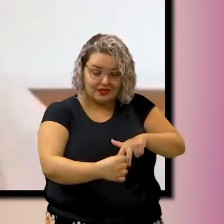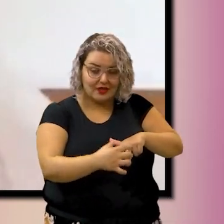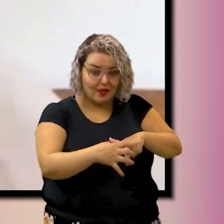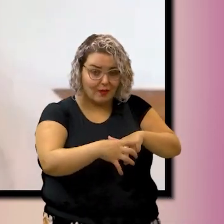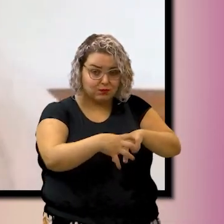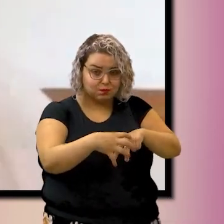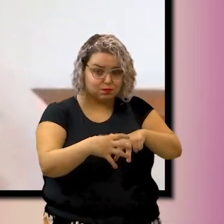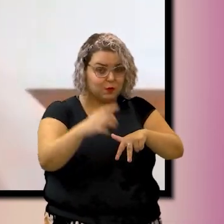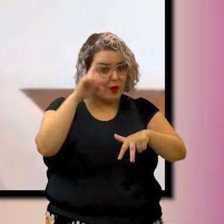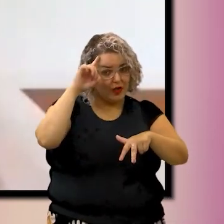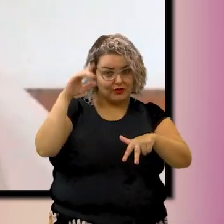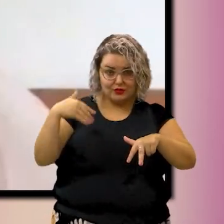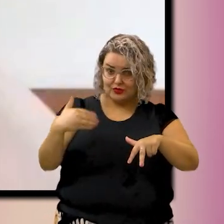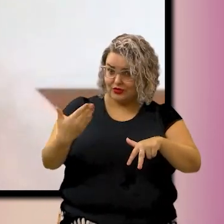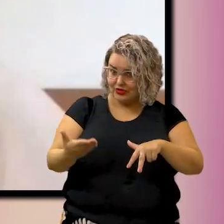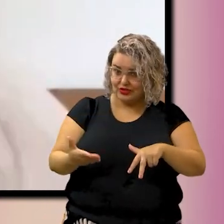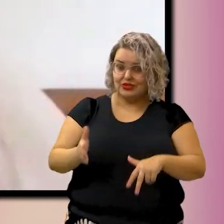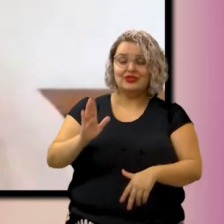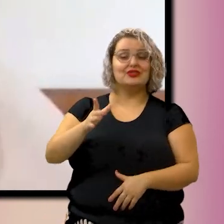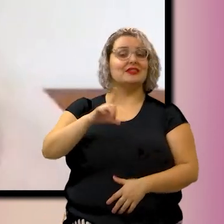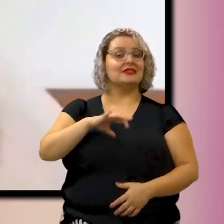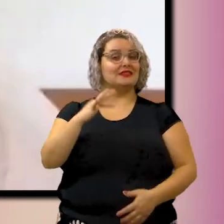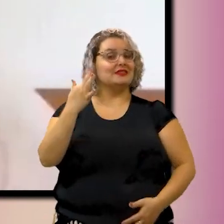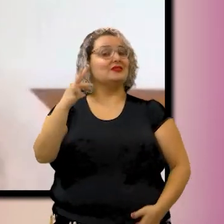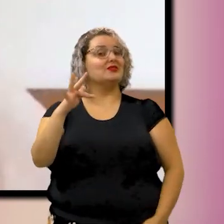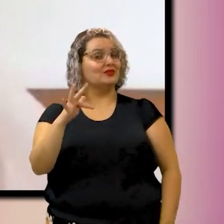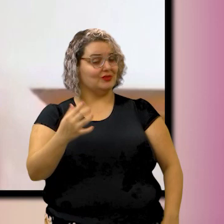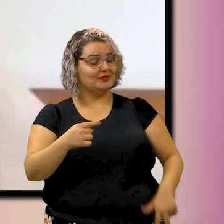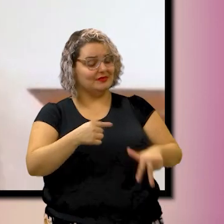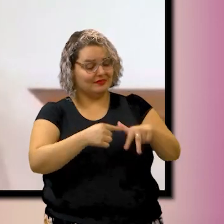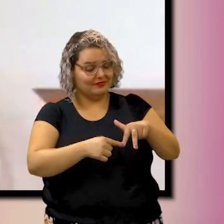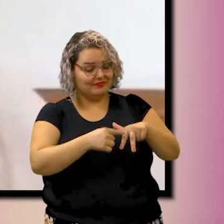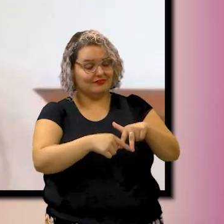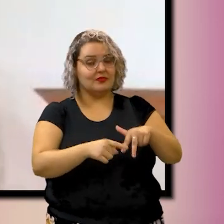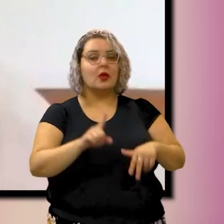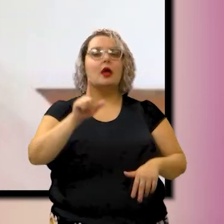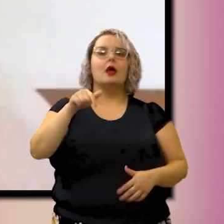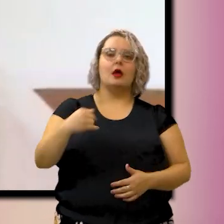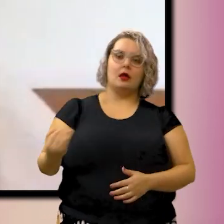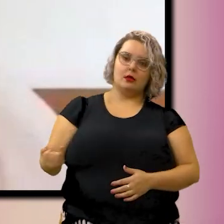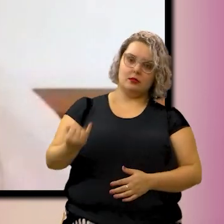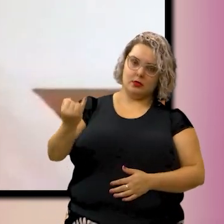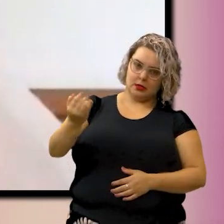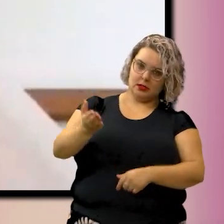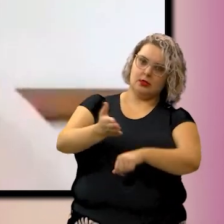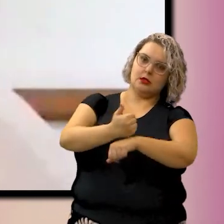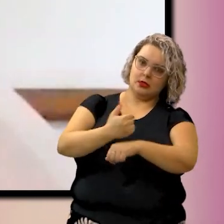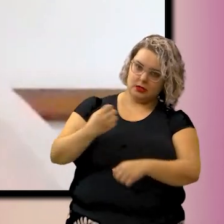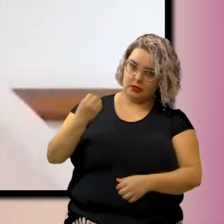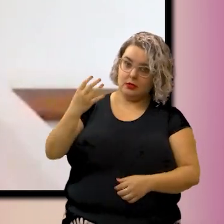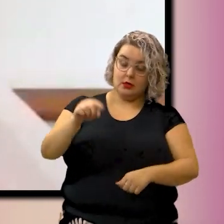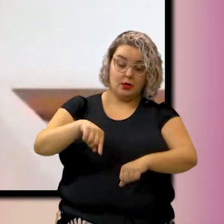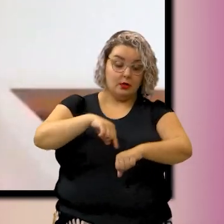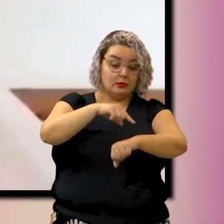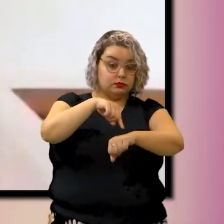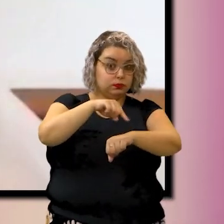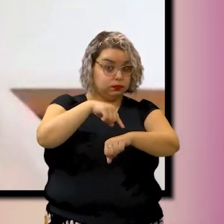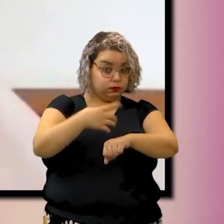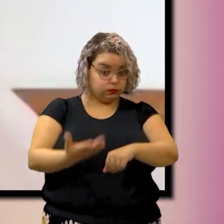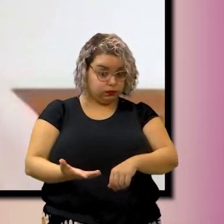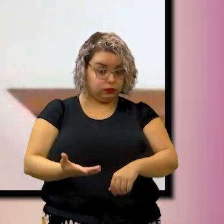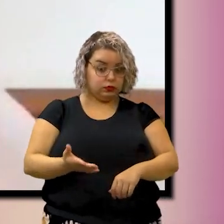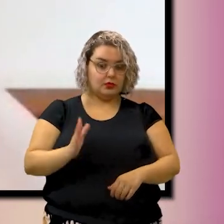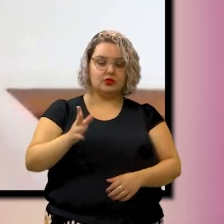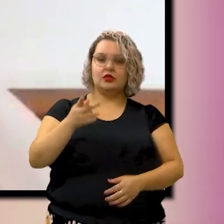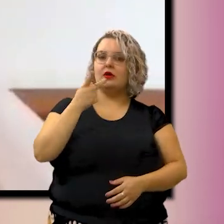se a sua perna já incha aí no dia a dia, você já tem dor na perna, é interessante, antes de você fazer uma viagem